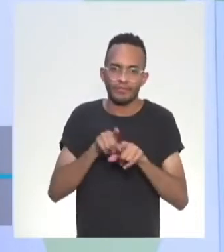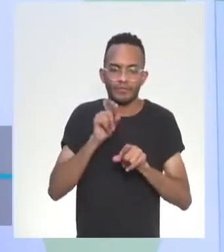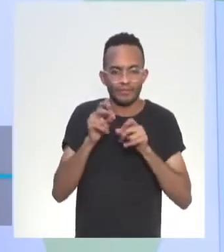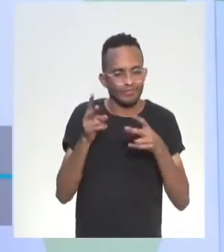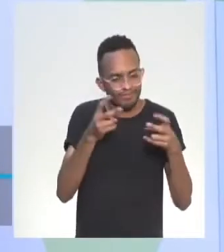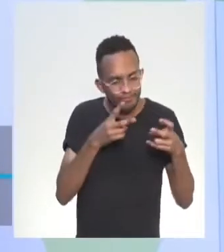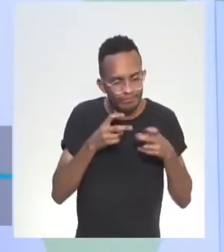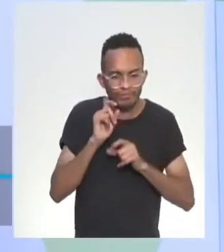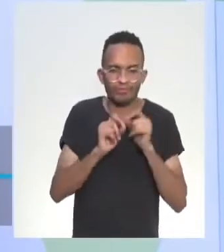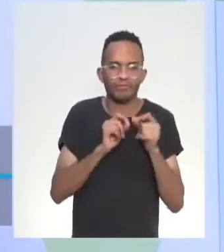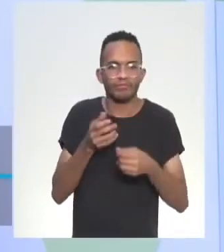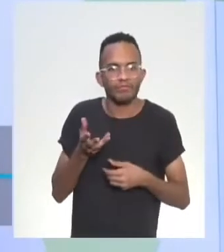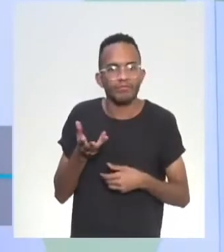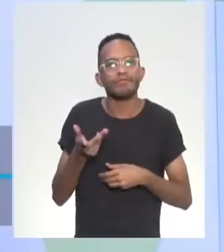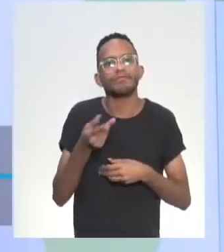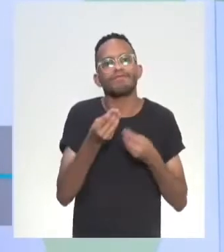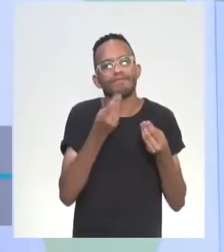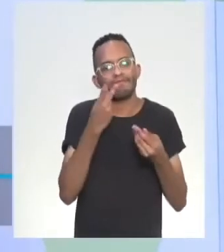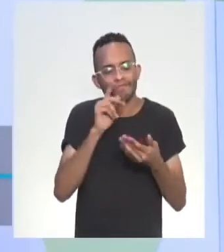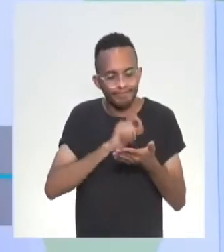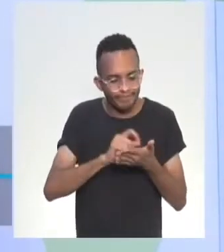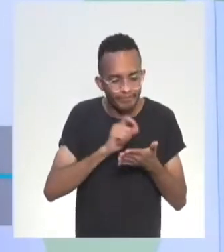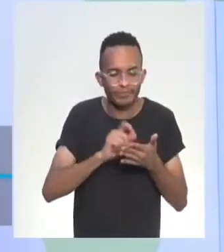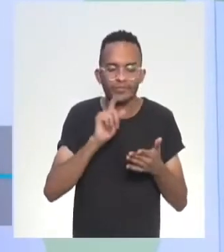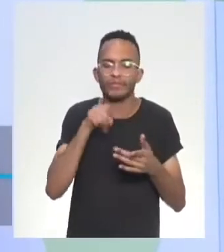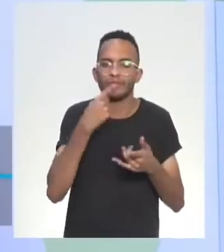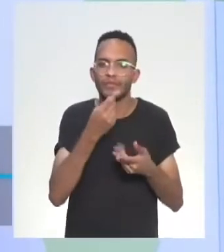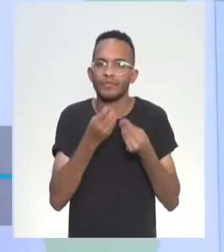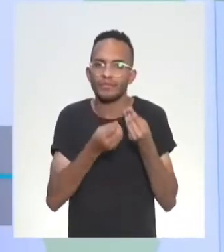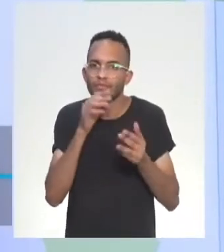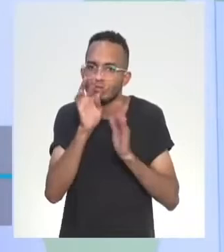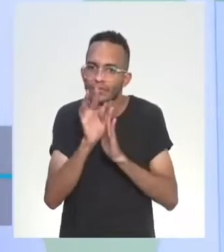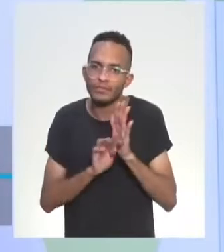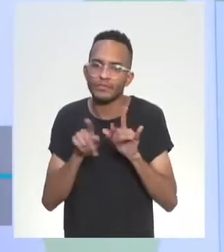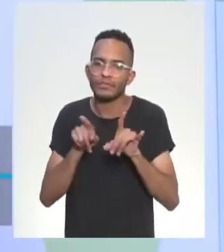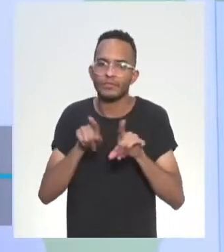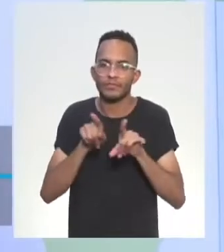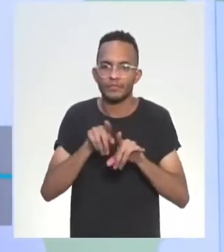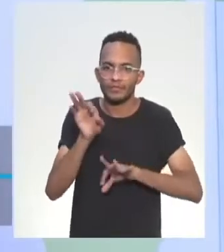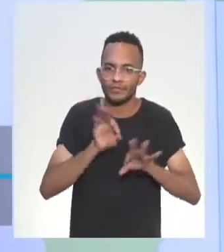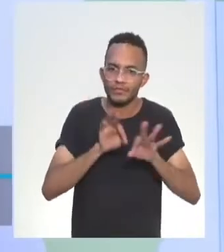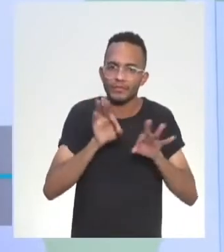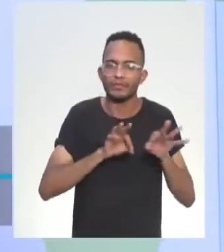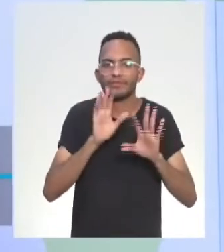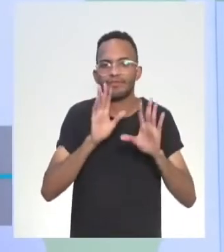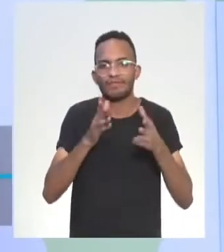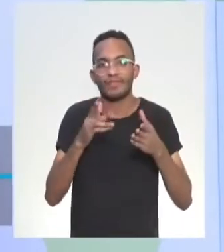que a sutileza de como você escreve, como você depõe o seu texto, como você articula as figuras,